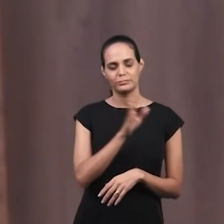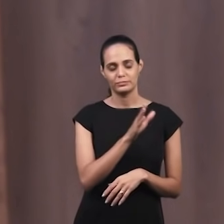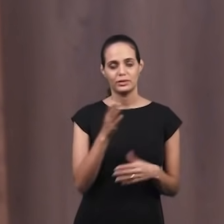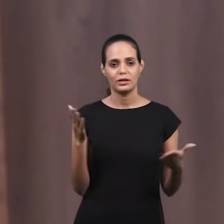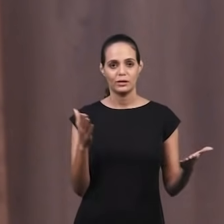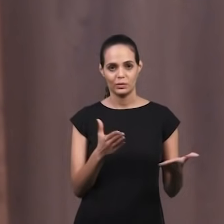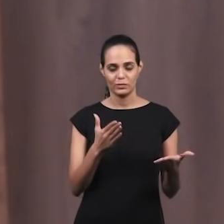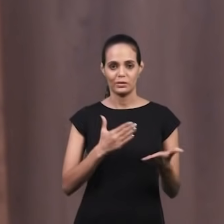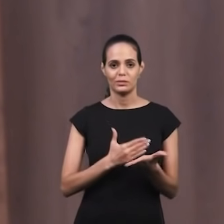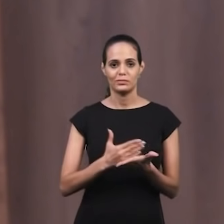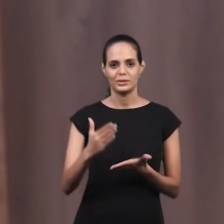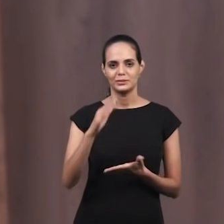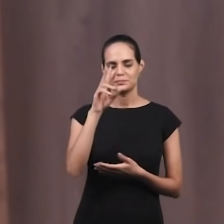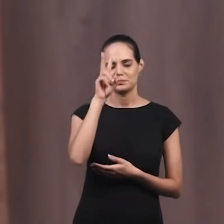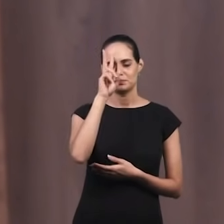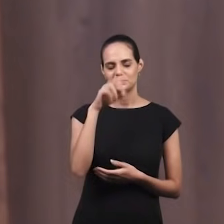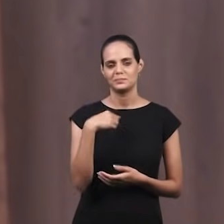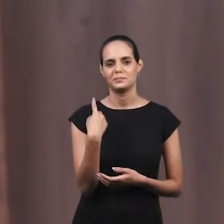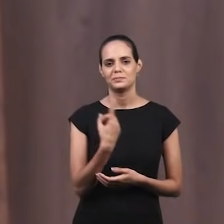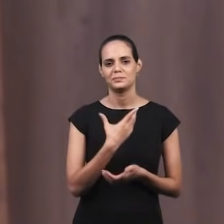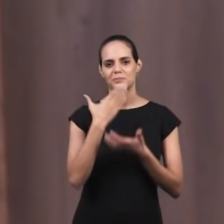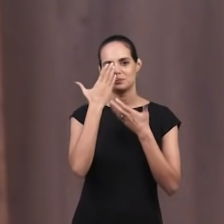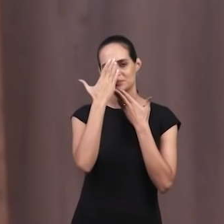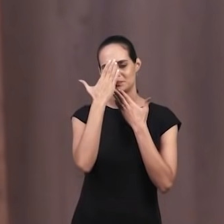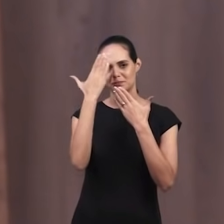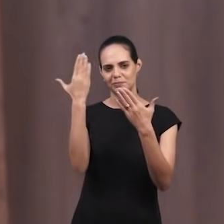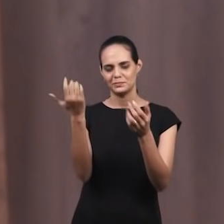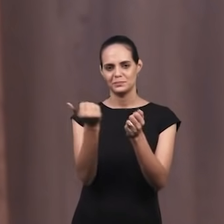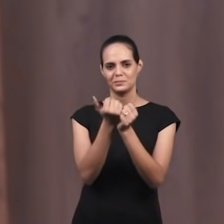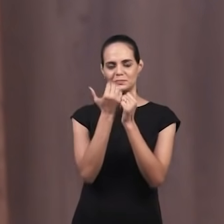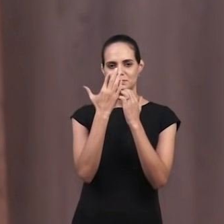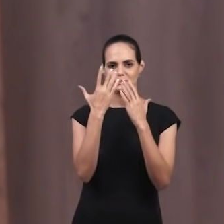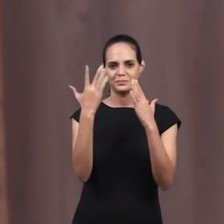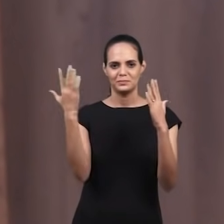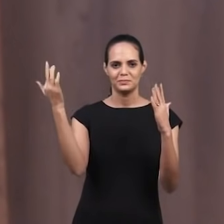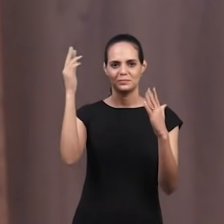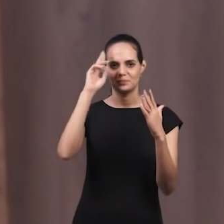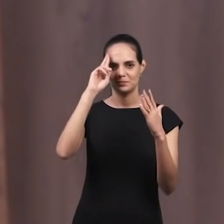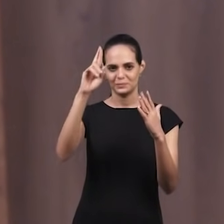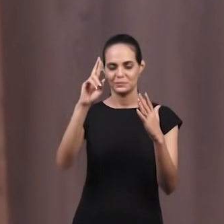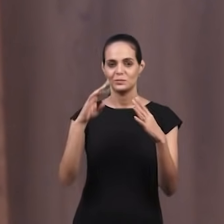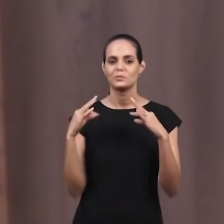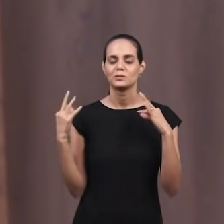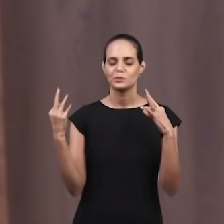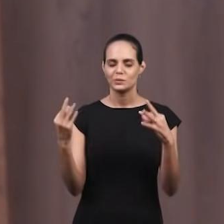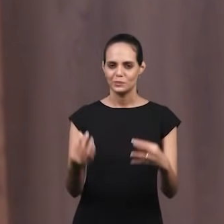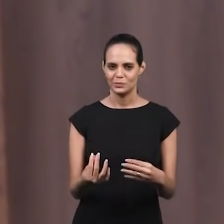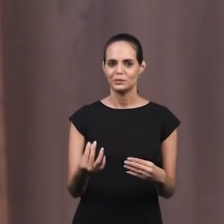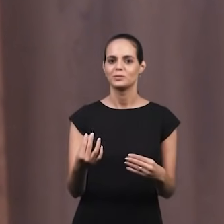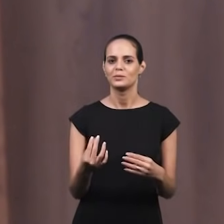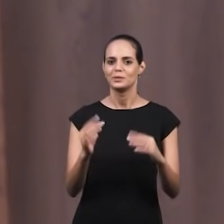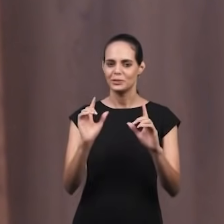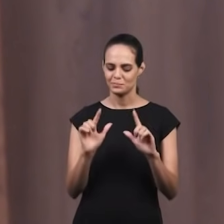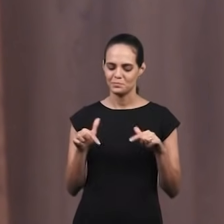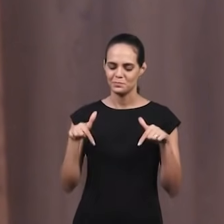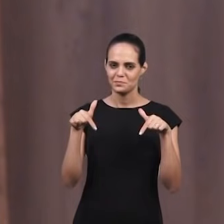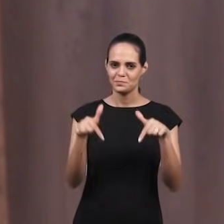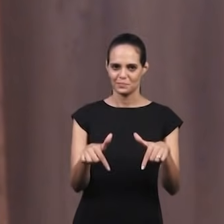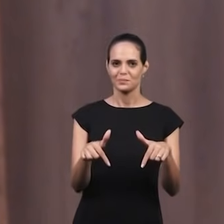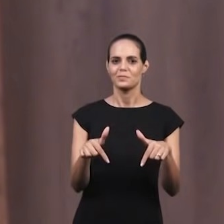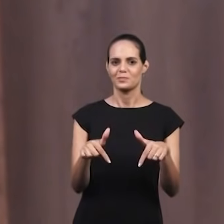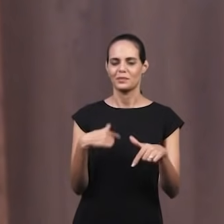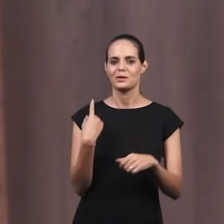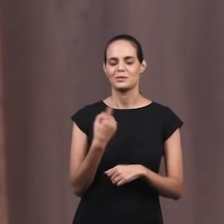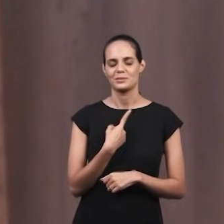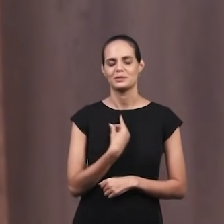está começando e nós estamos glorificando ao Senhor por tudo que Ele fez por nós nessa semana que passou. E pela fé, também